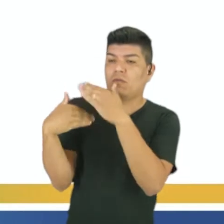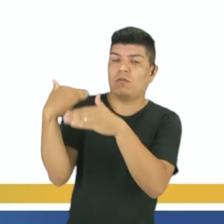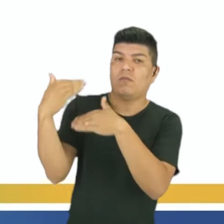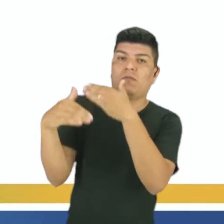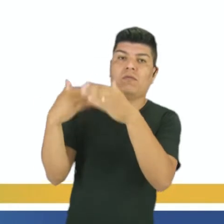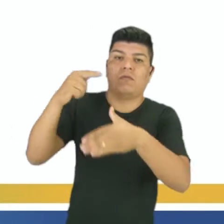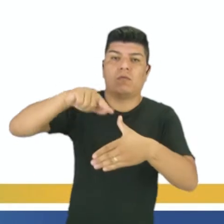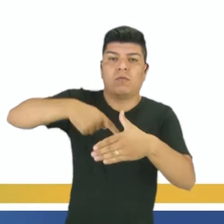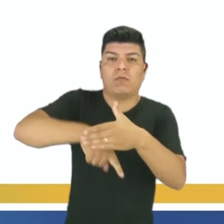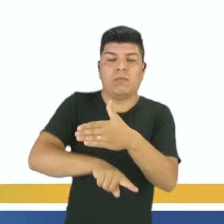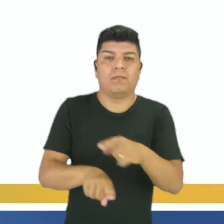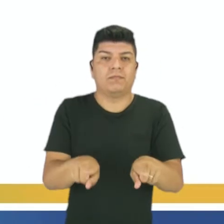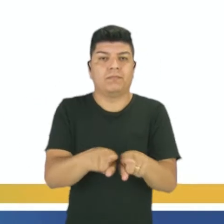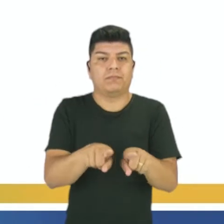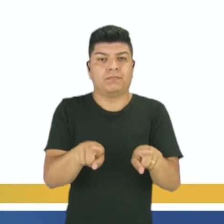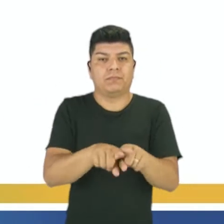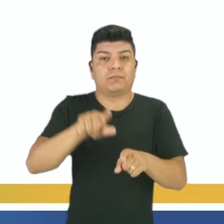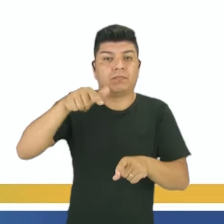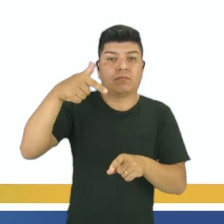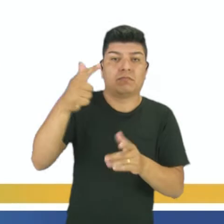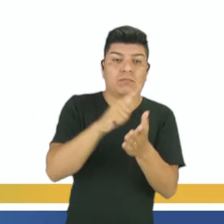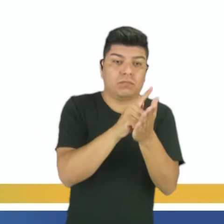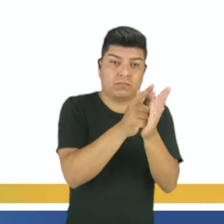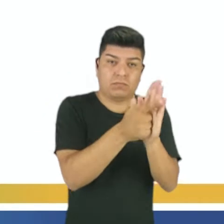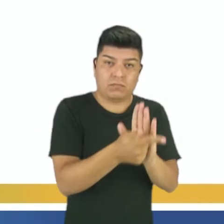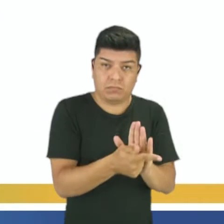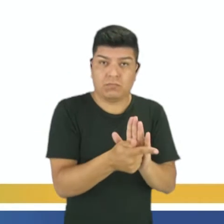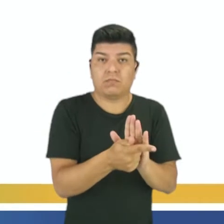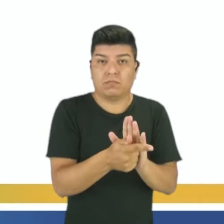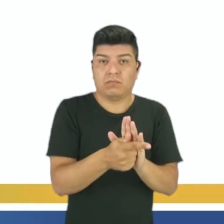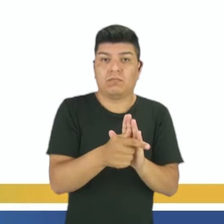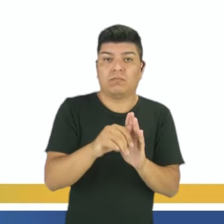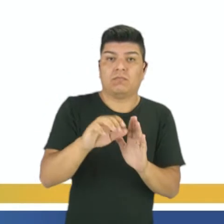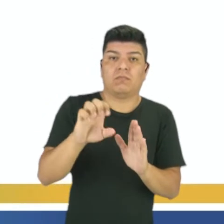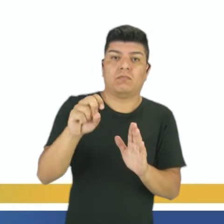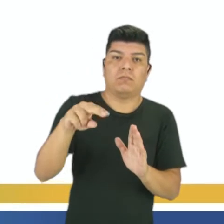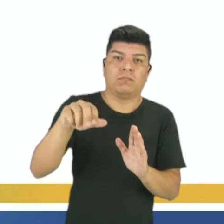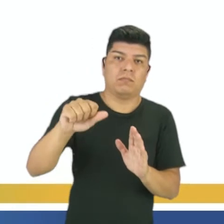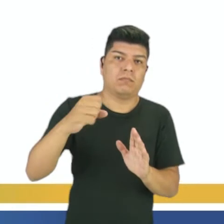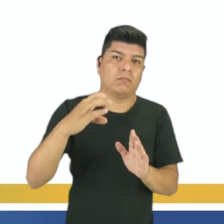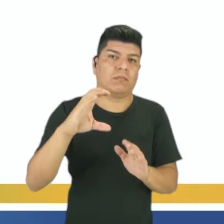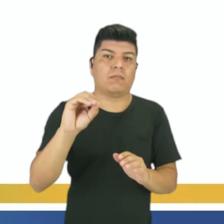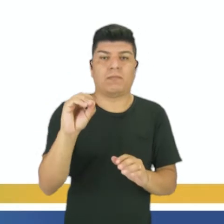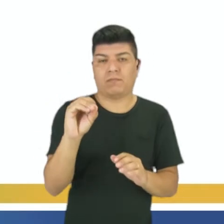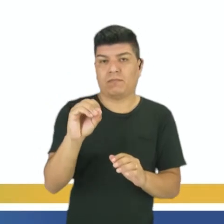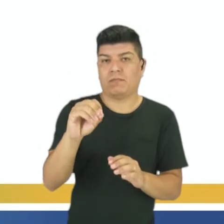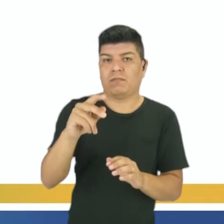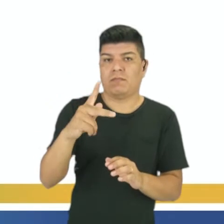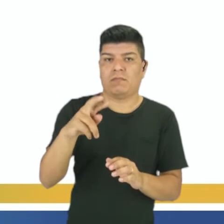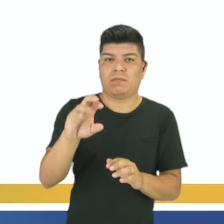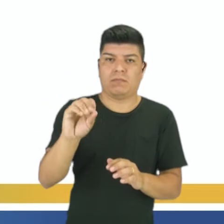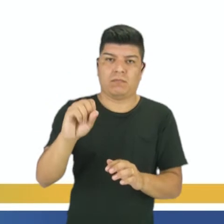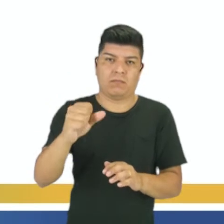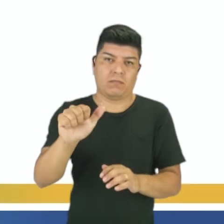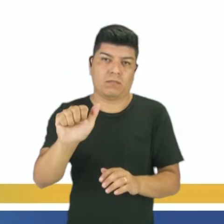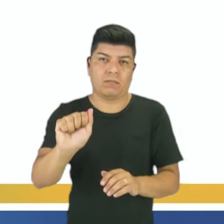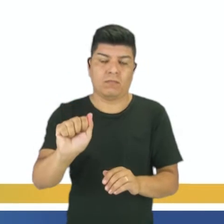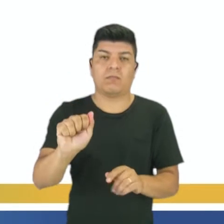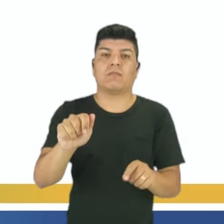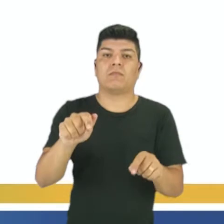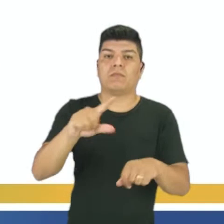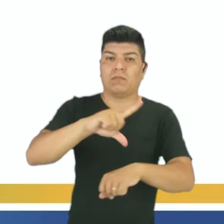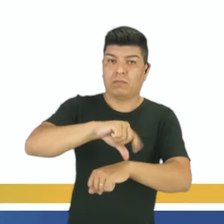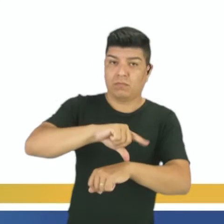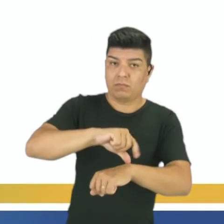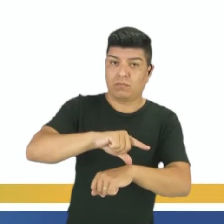o aprofundamento de um outro gênero chamado ensaio, a prosa breve sobre um determinado